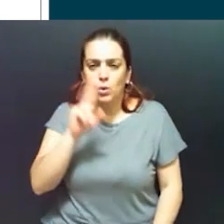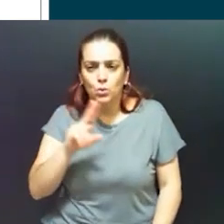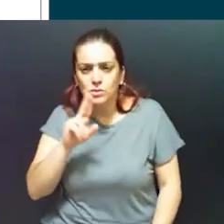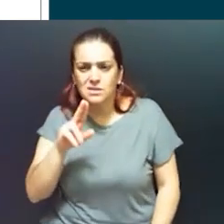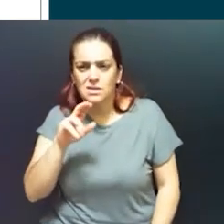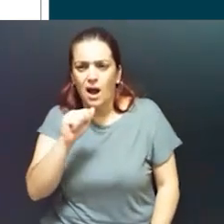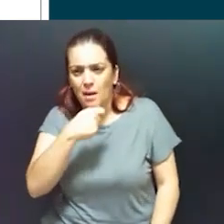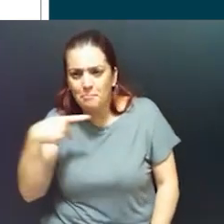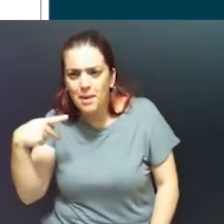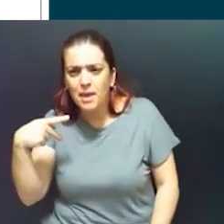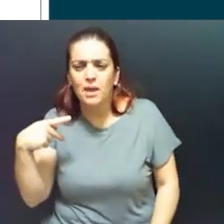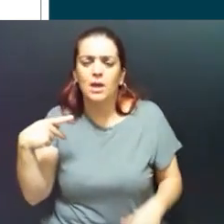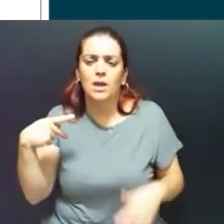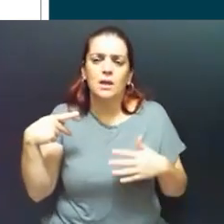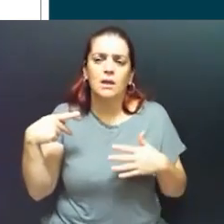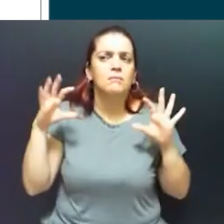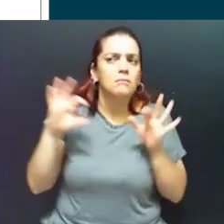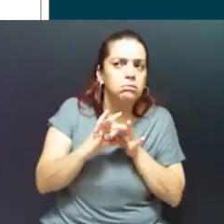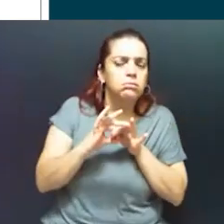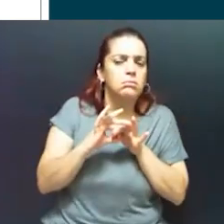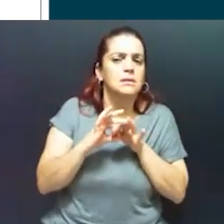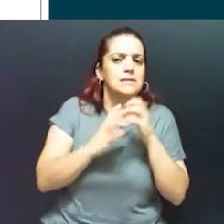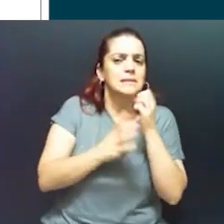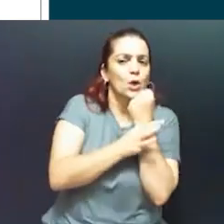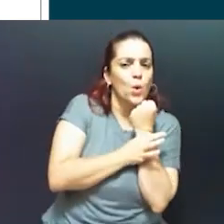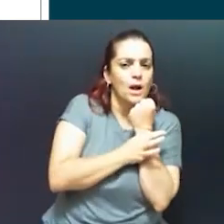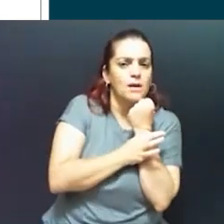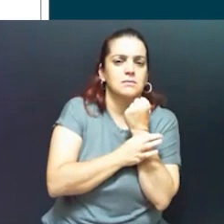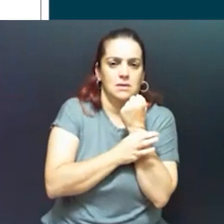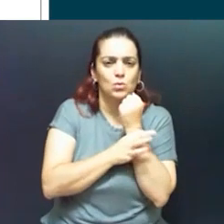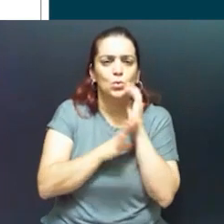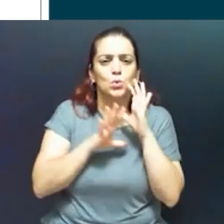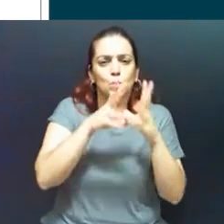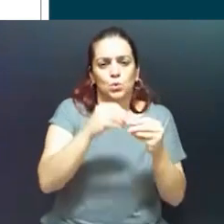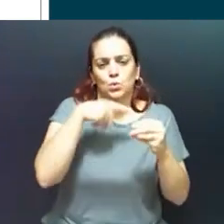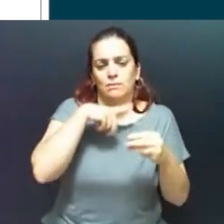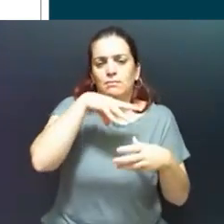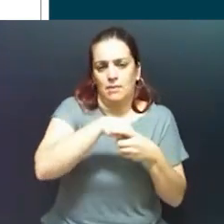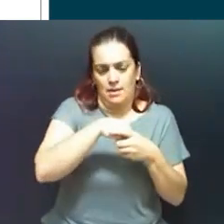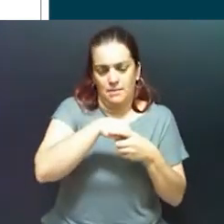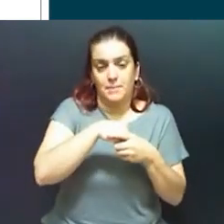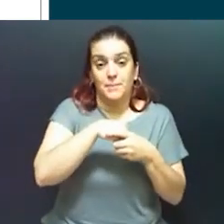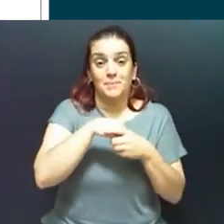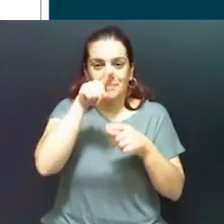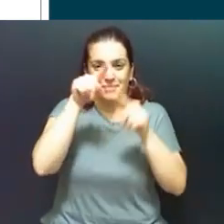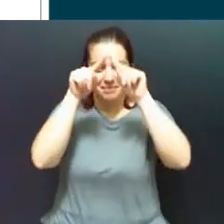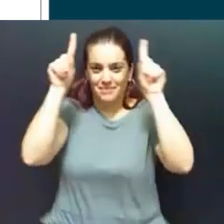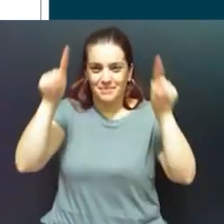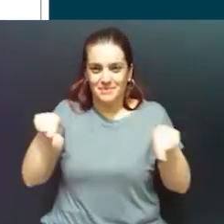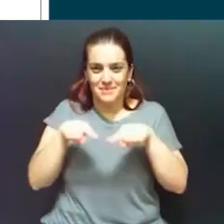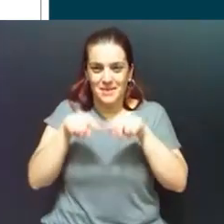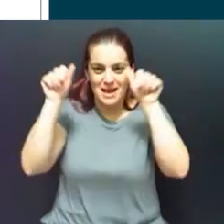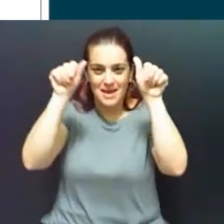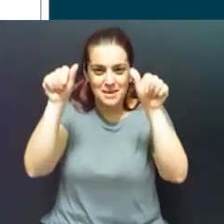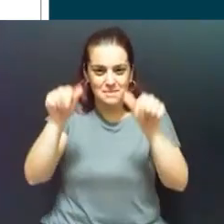ferramentas disponíveis em relação à segurança e tudo mais. Dentro do Architect, ele traz um pouco isso. Nessa imagem, eu estou trazendo um pouquinho de uma